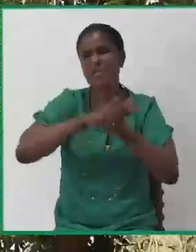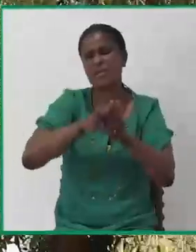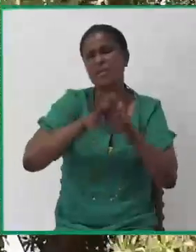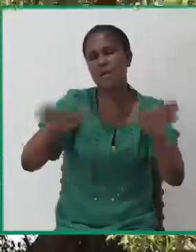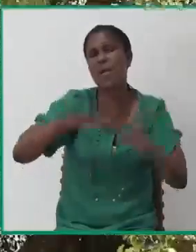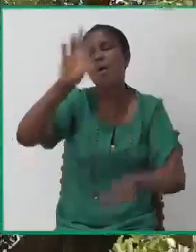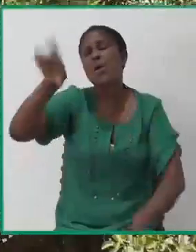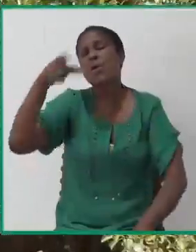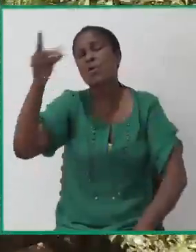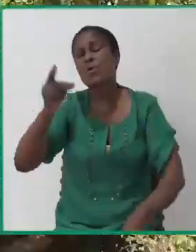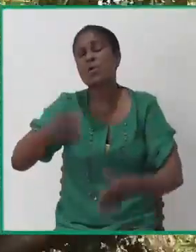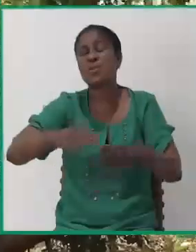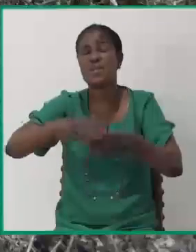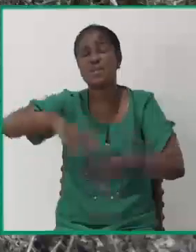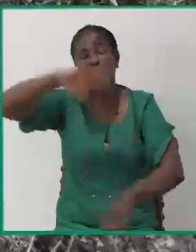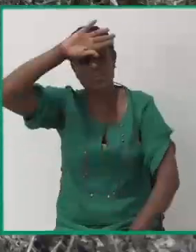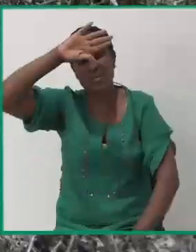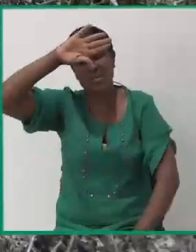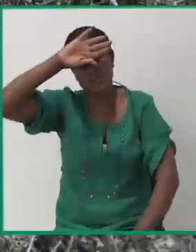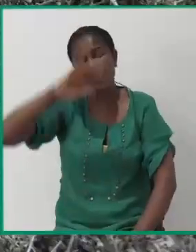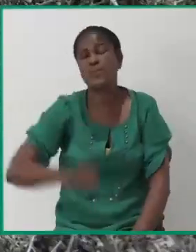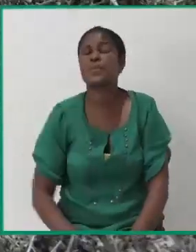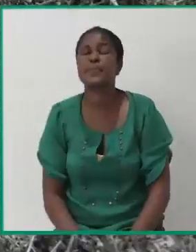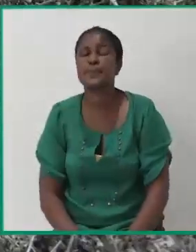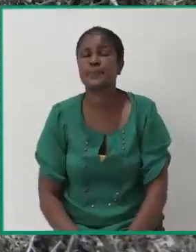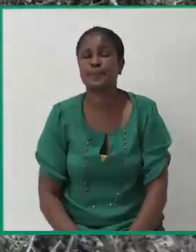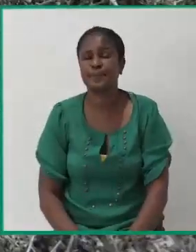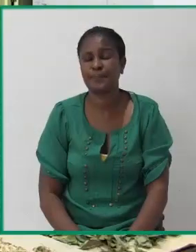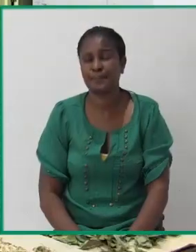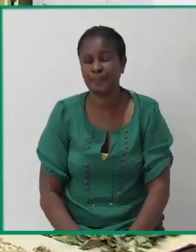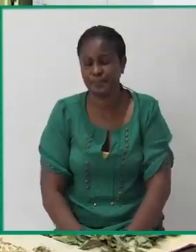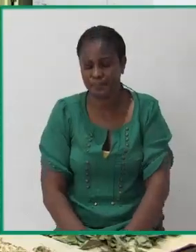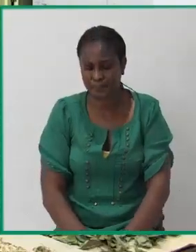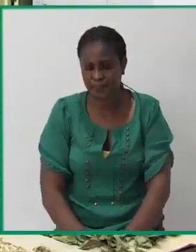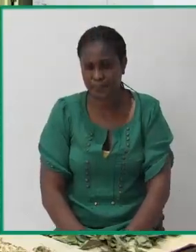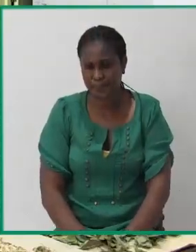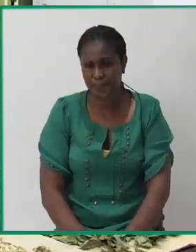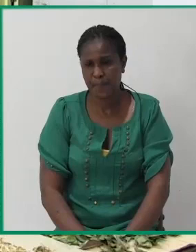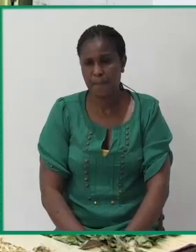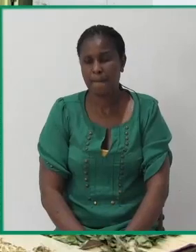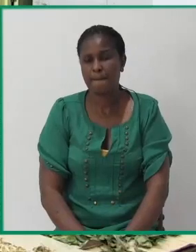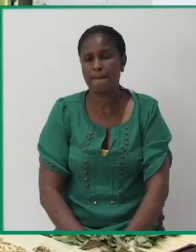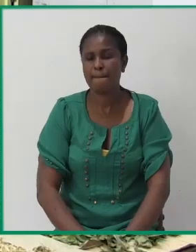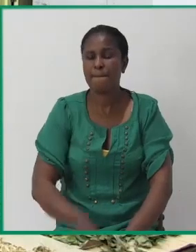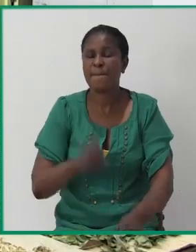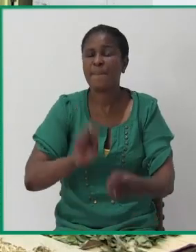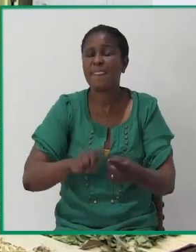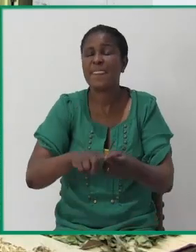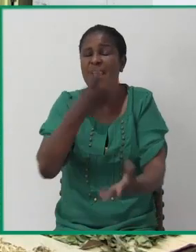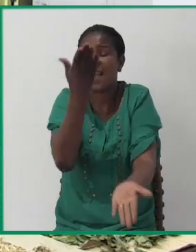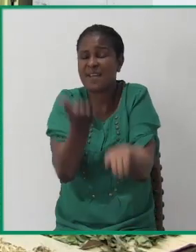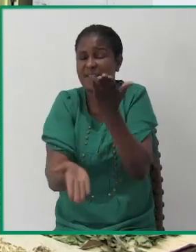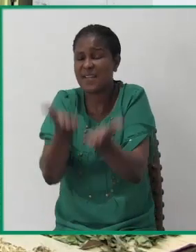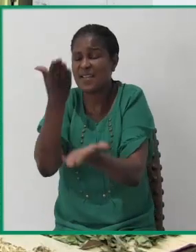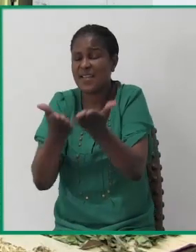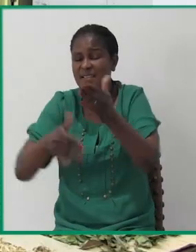Covid-19 e outras doenças inflamatórias. O estudo é sobre a avaliação